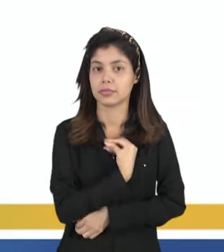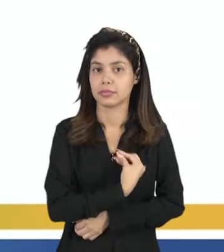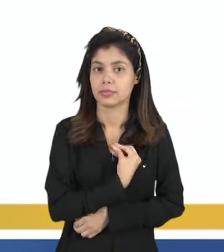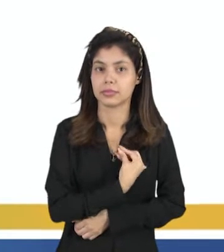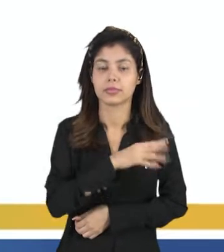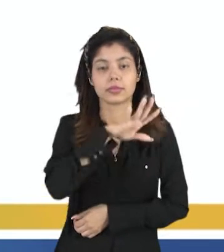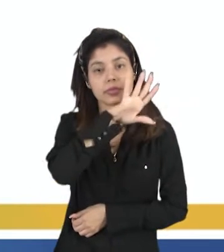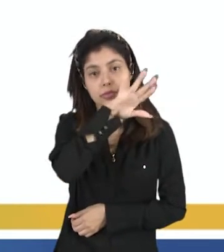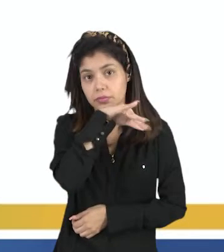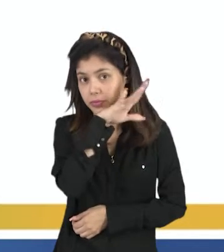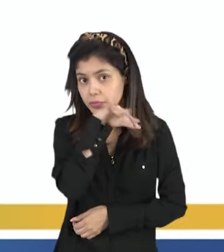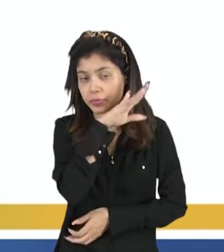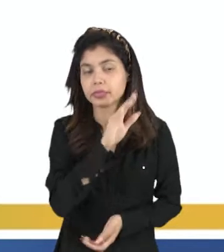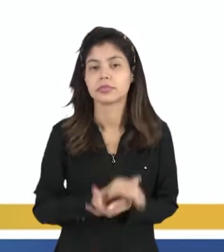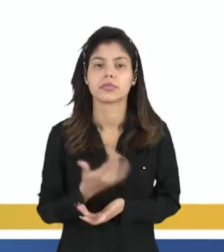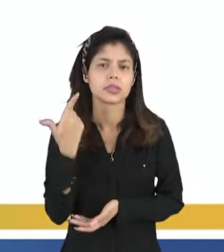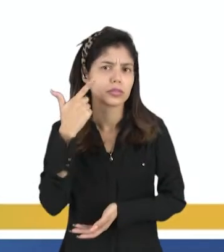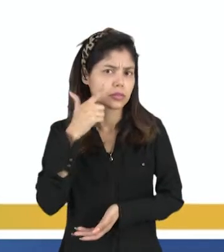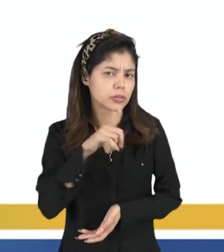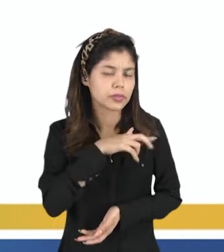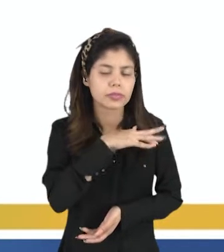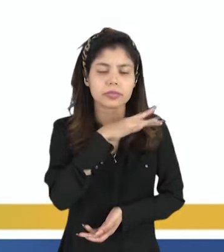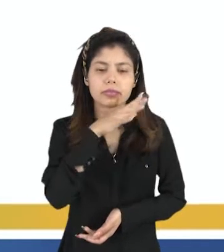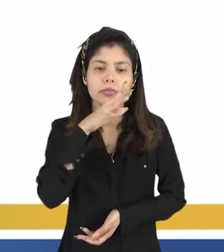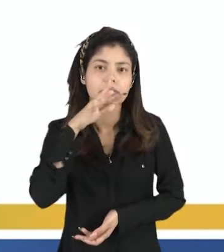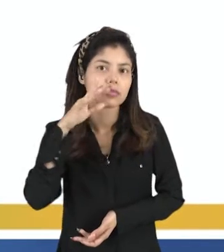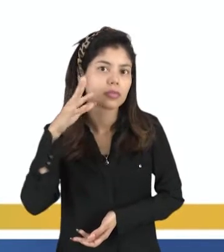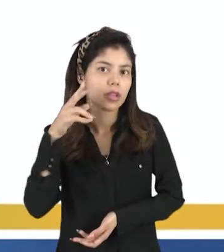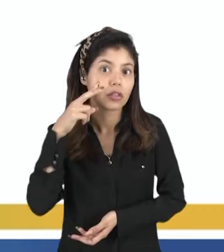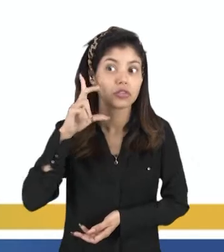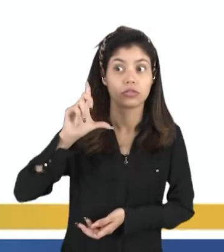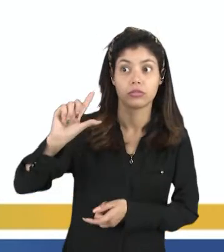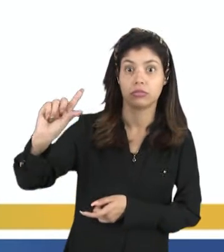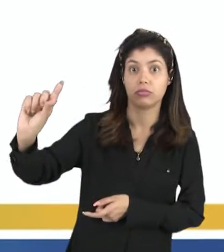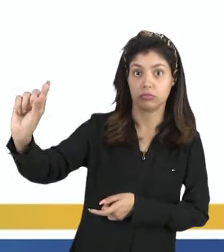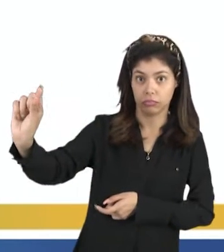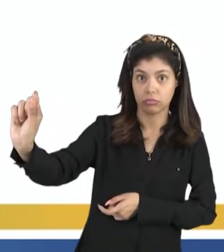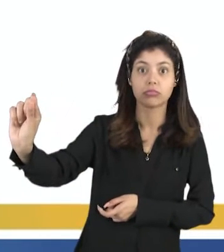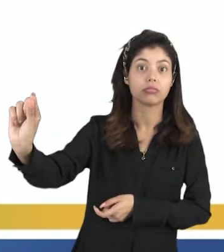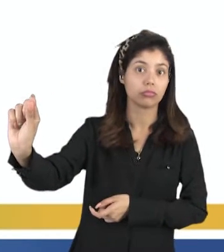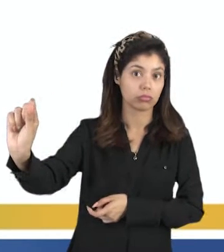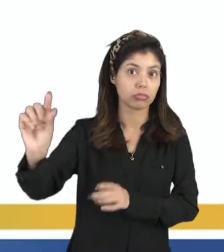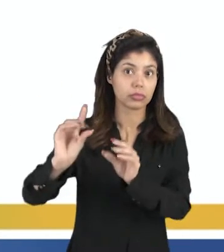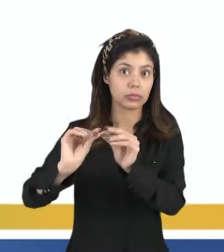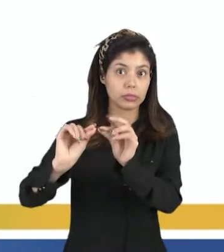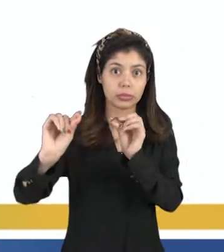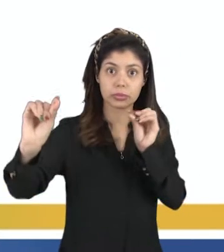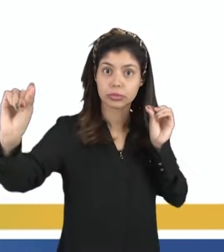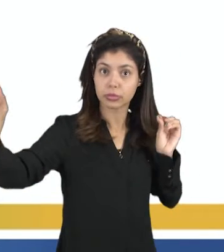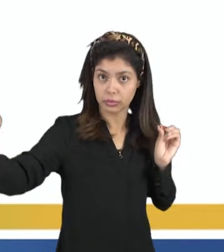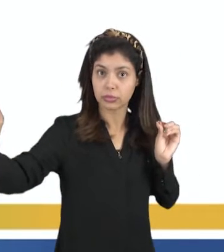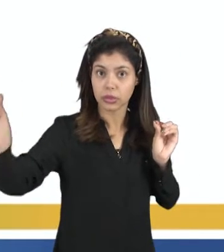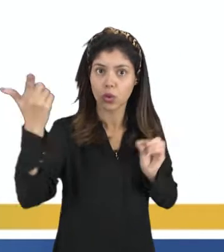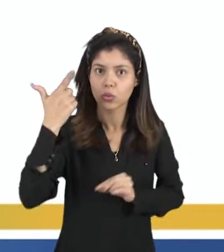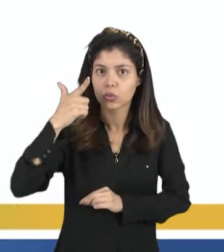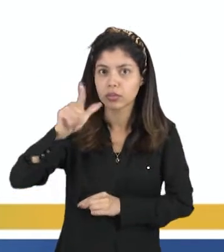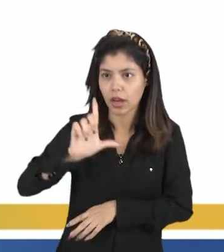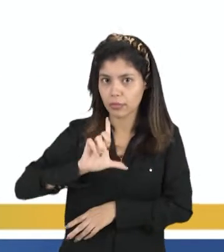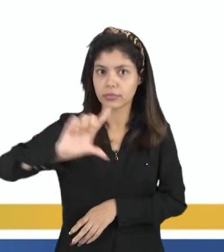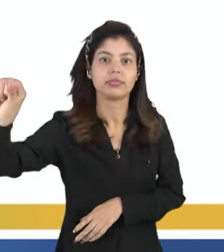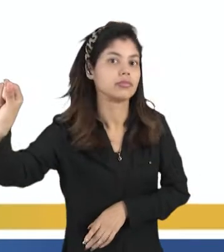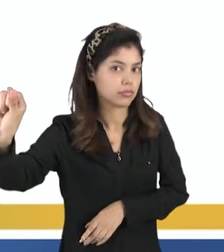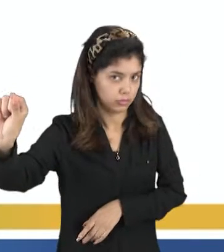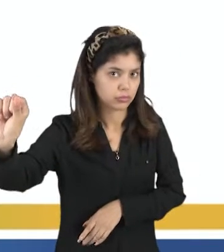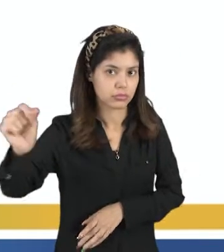dos animais que conseguem sentir o cheiro do seu predador a uma distância, uma boa distância e conseguem